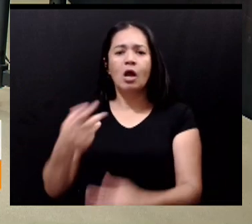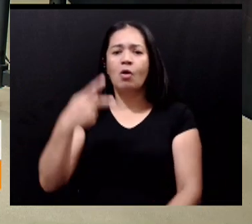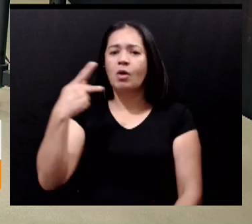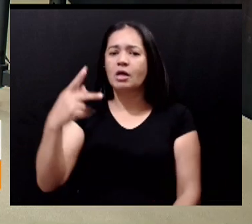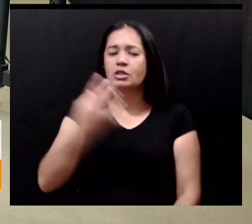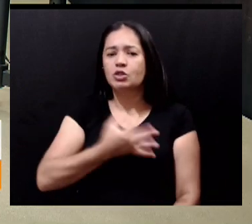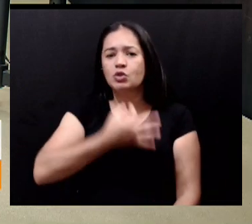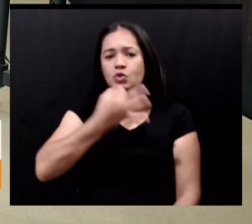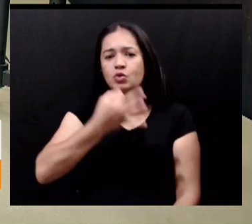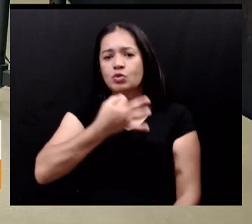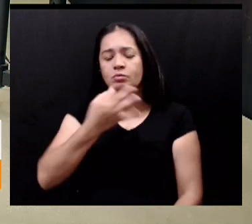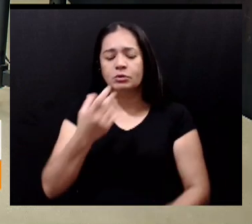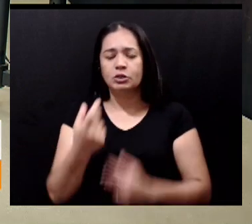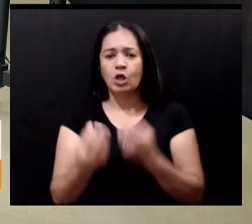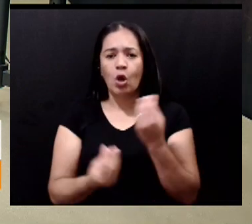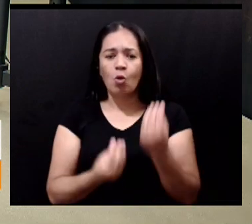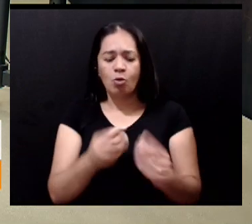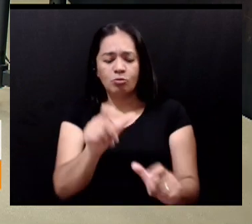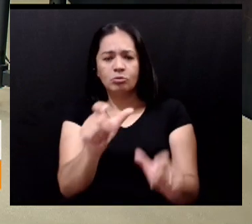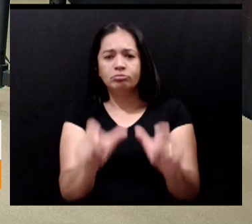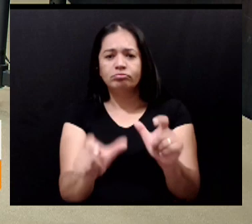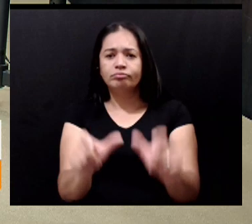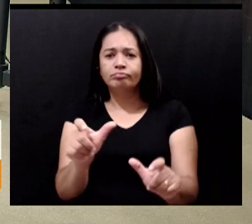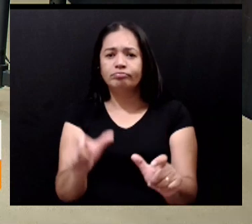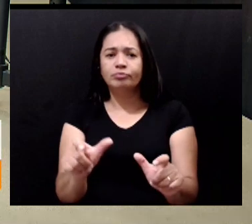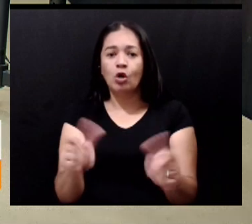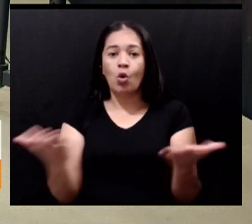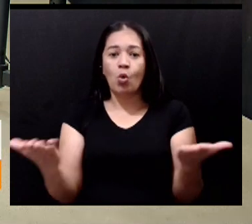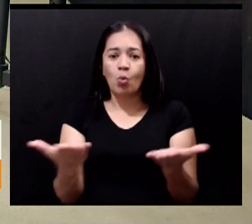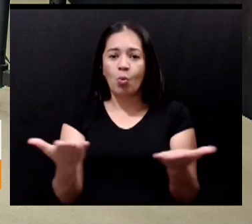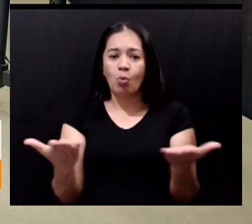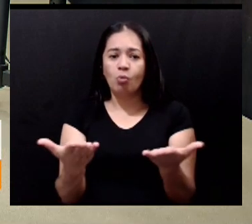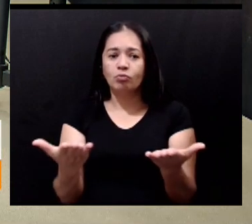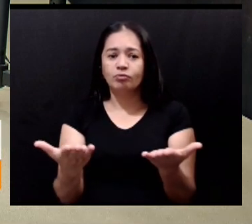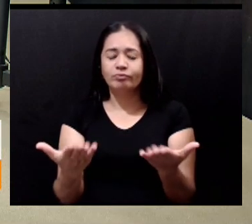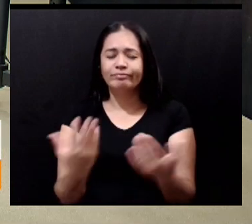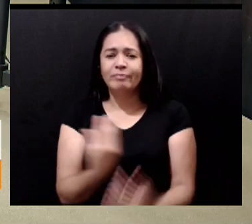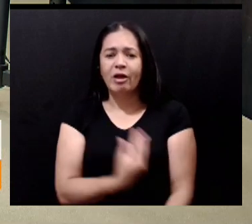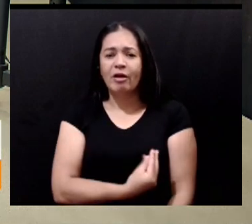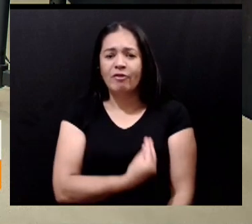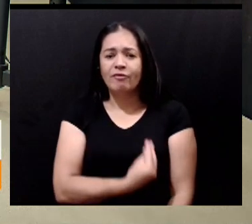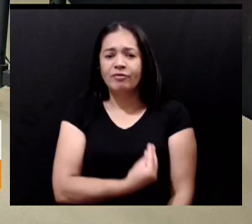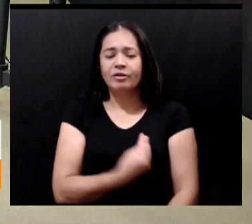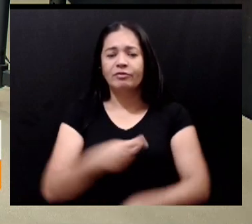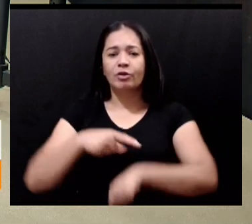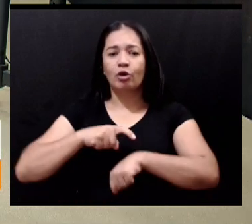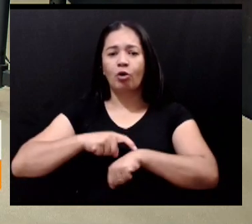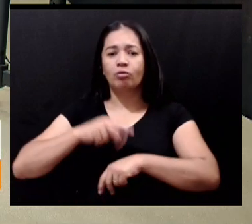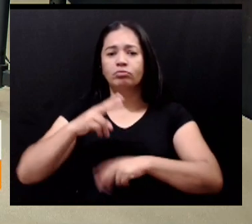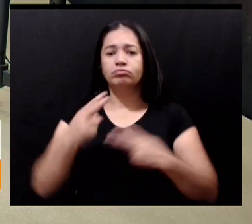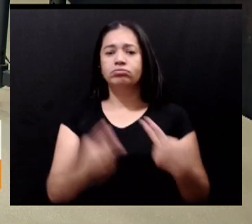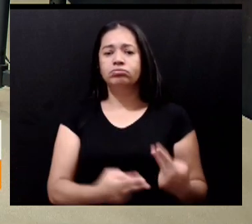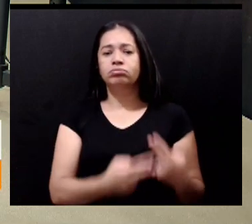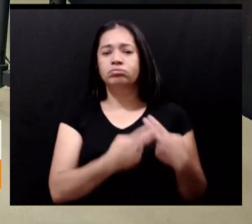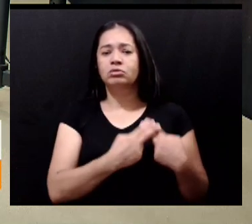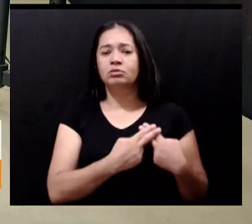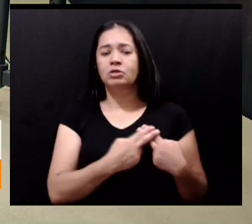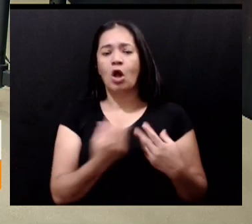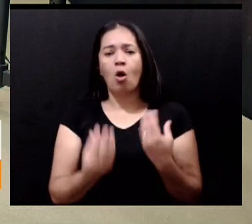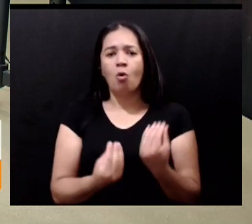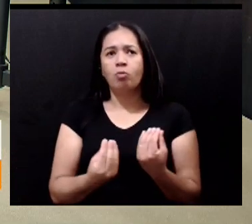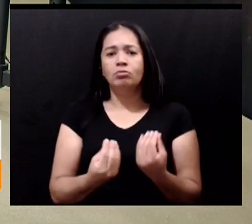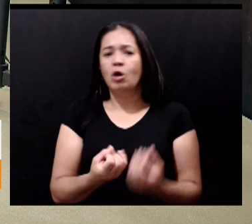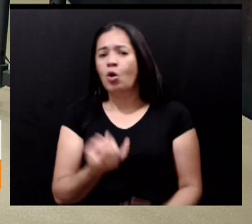pessoas têm, hoje, vivido esse momento, né? Qual que é a importância de